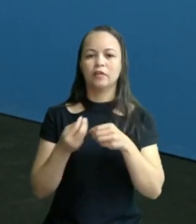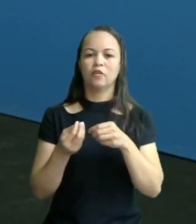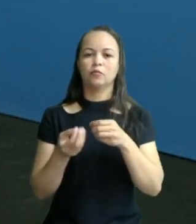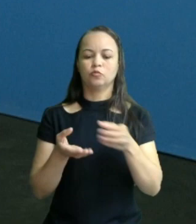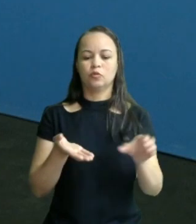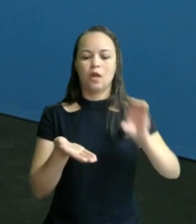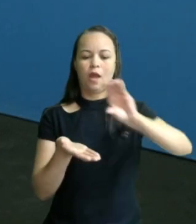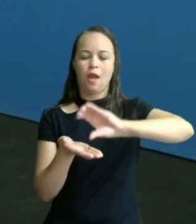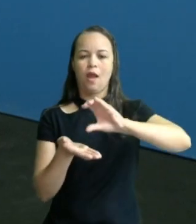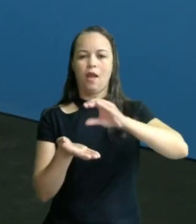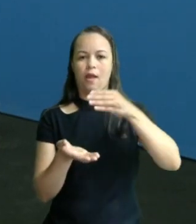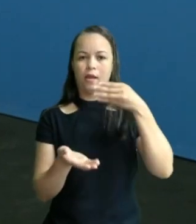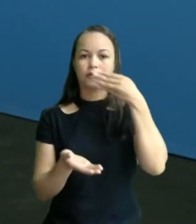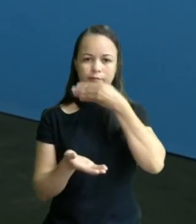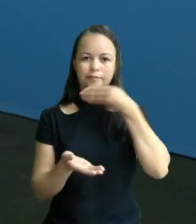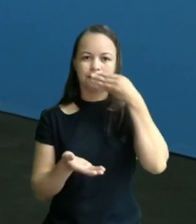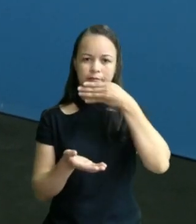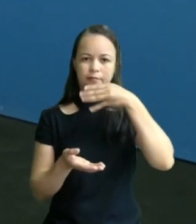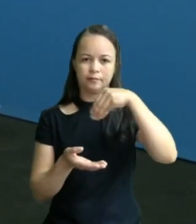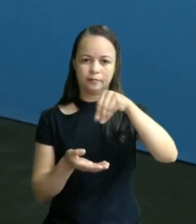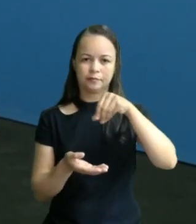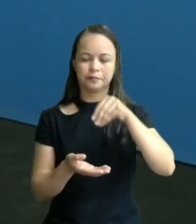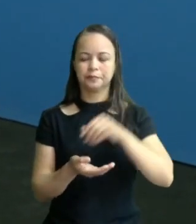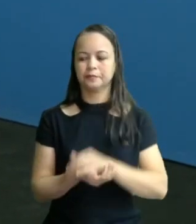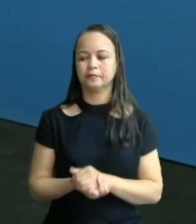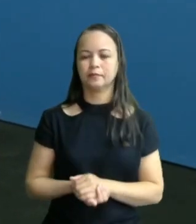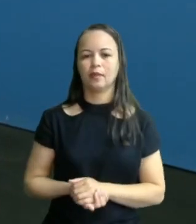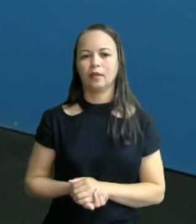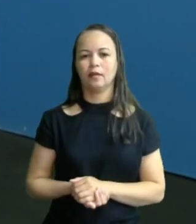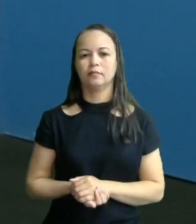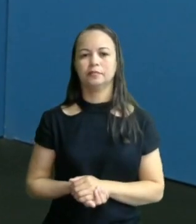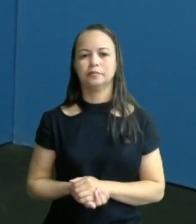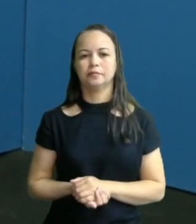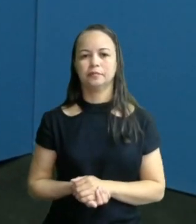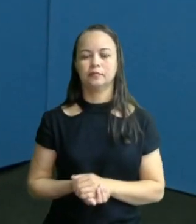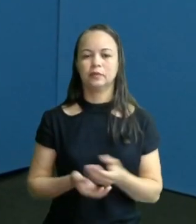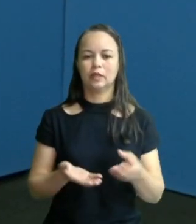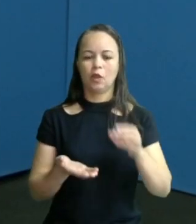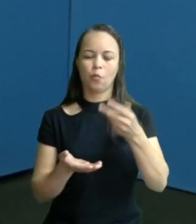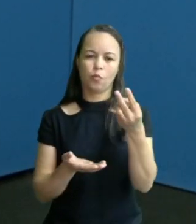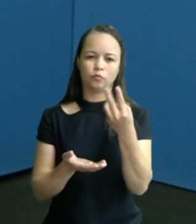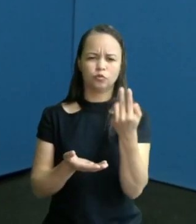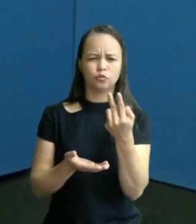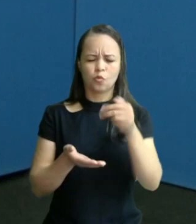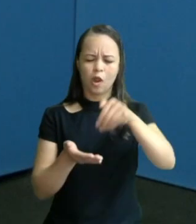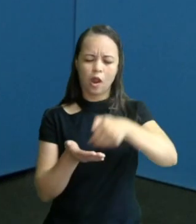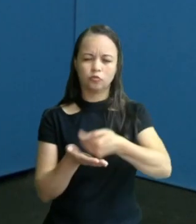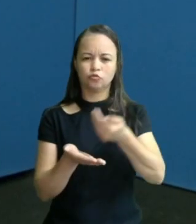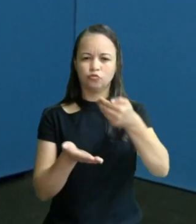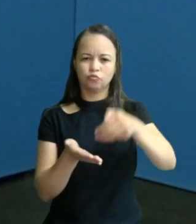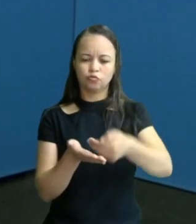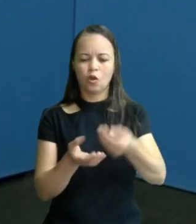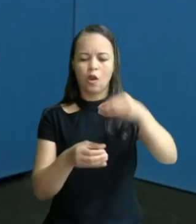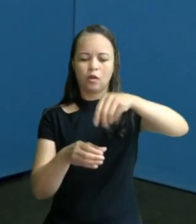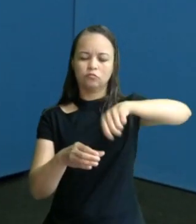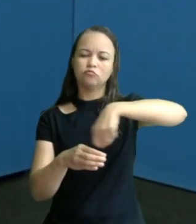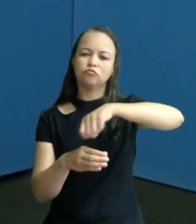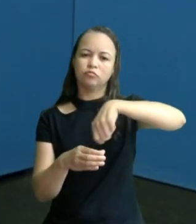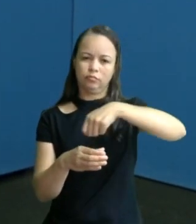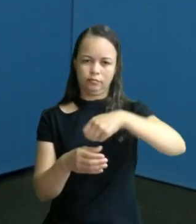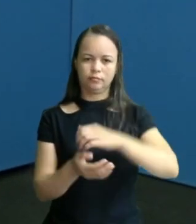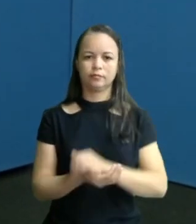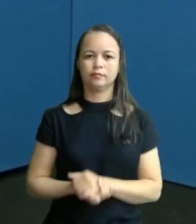açúcar. Uma colher, eu vou pôr tudo. Tem umas 2 colheres aqui e a gente vai mexer.